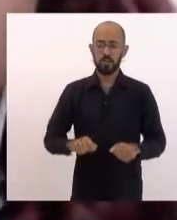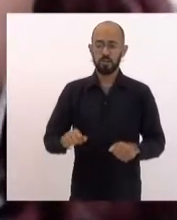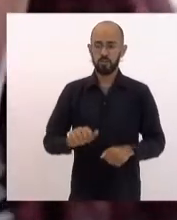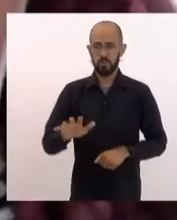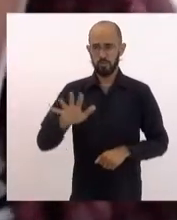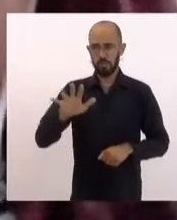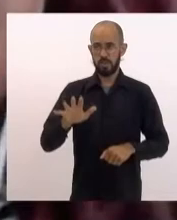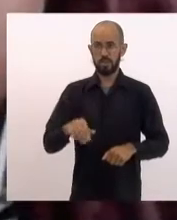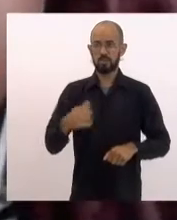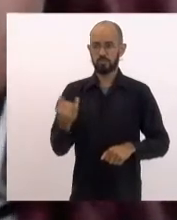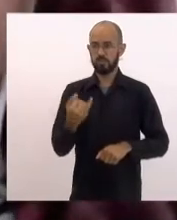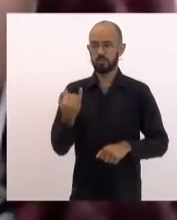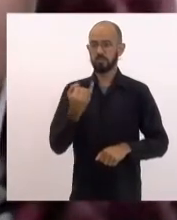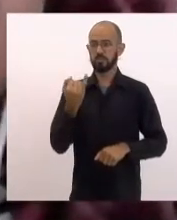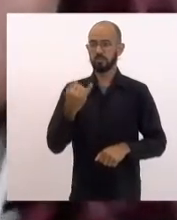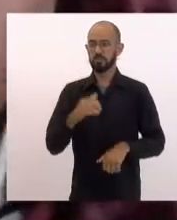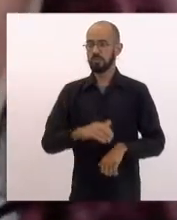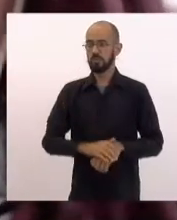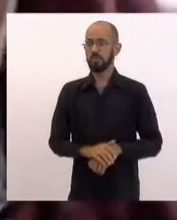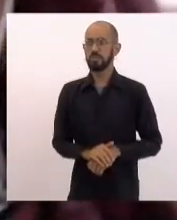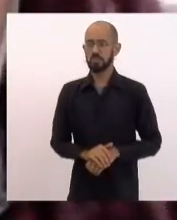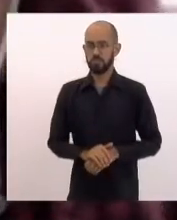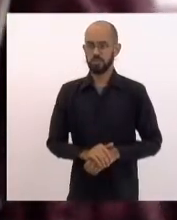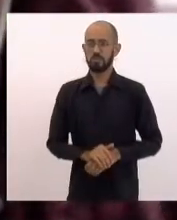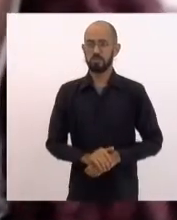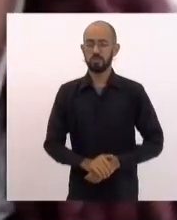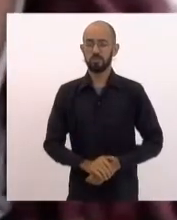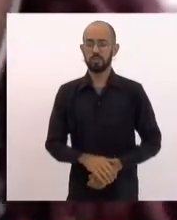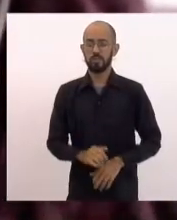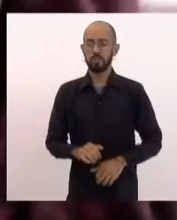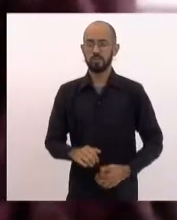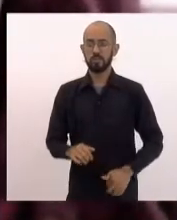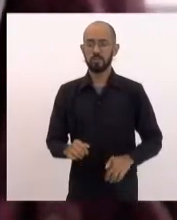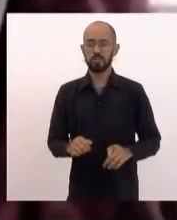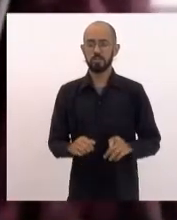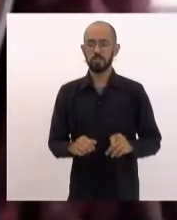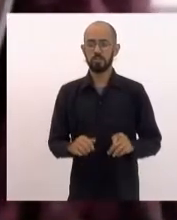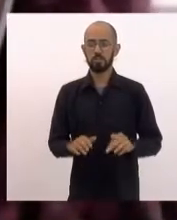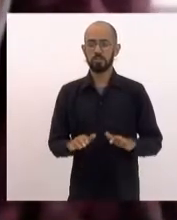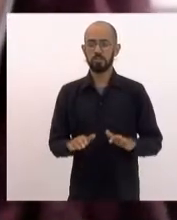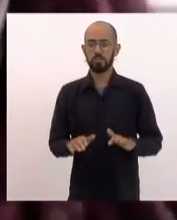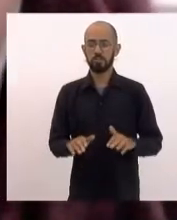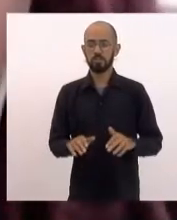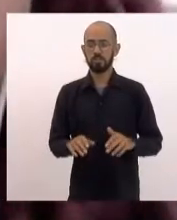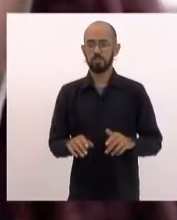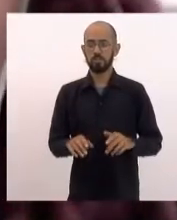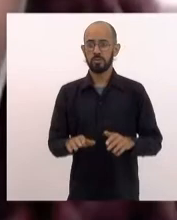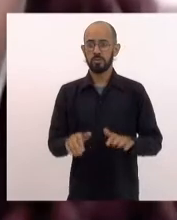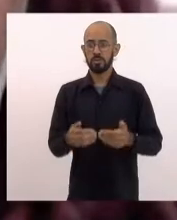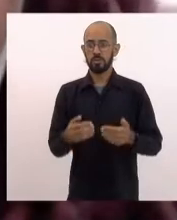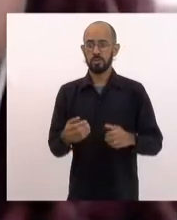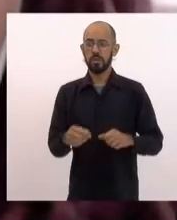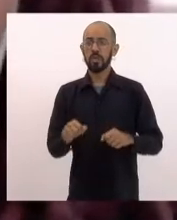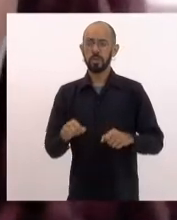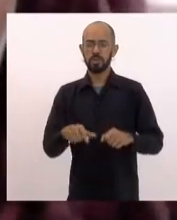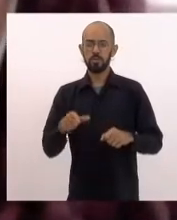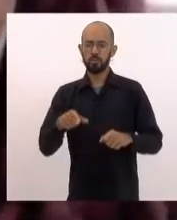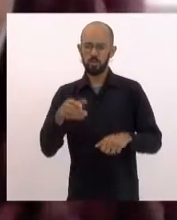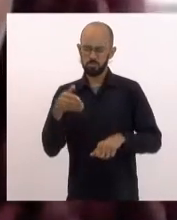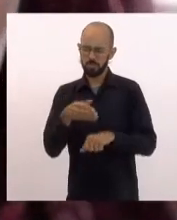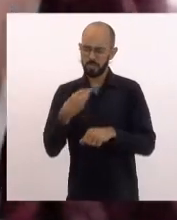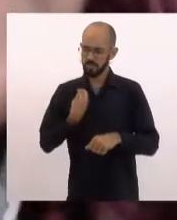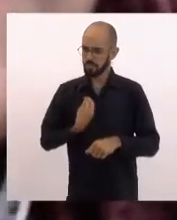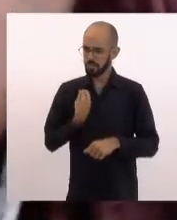específico. Muitas outras favelas, como o próprio Borel, de onde eu sou oriunda, beberam na fonte da produção de